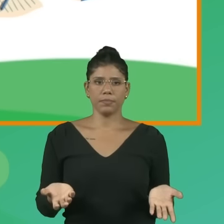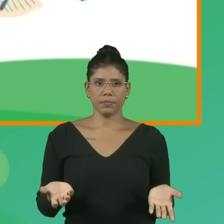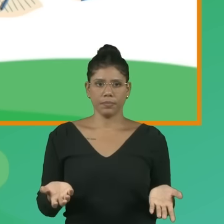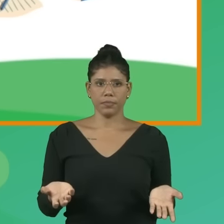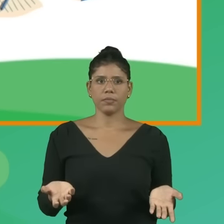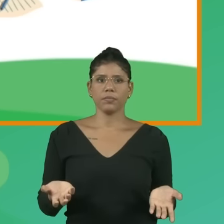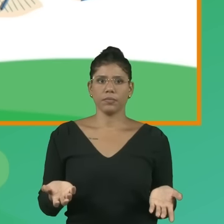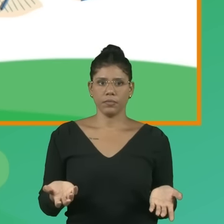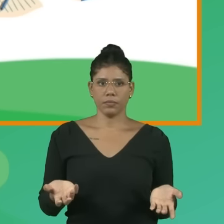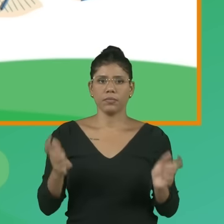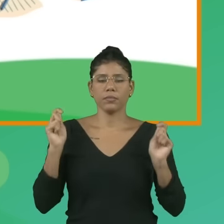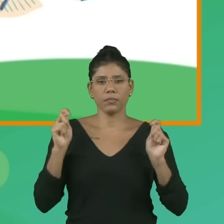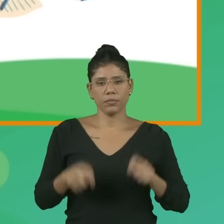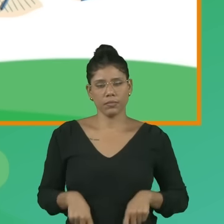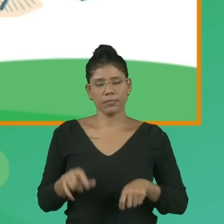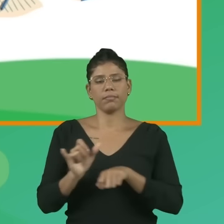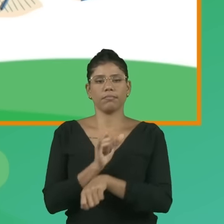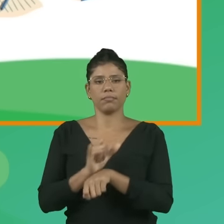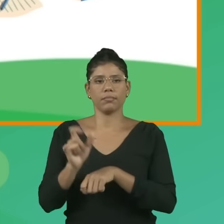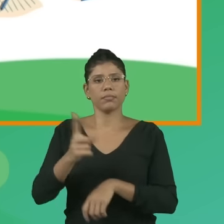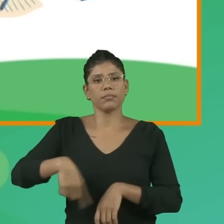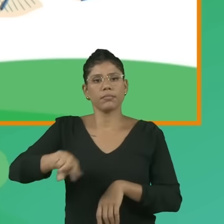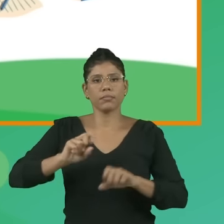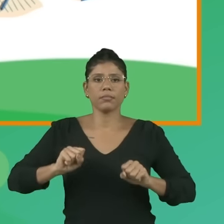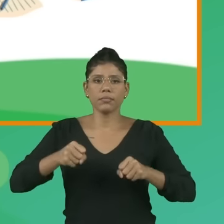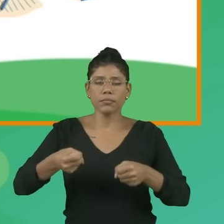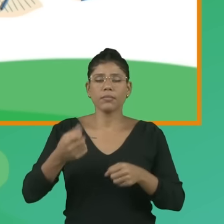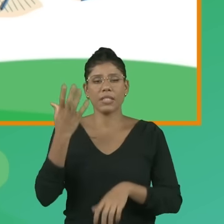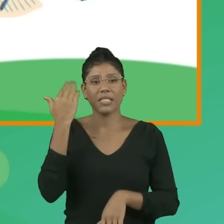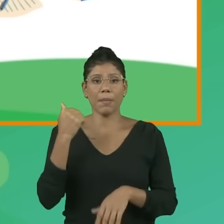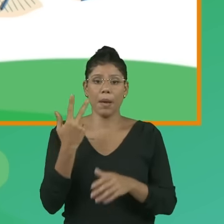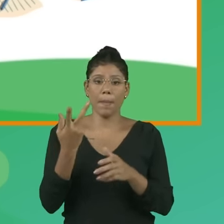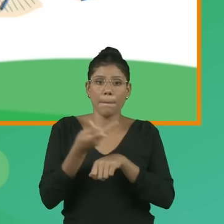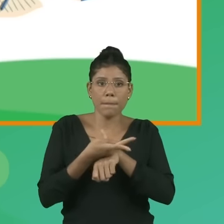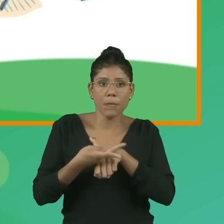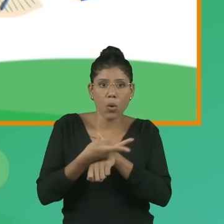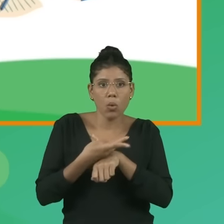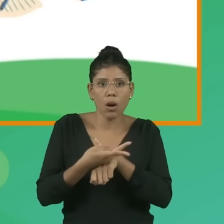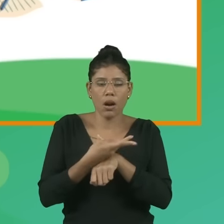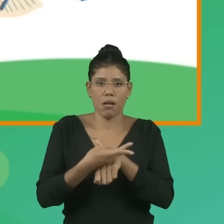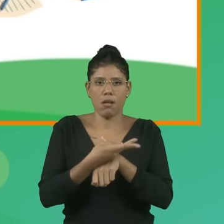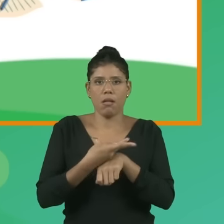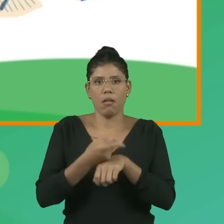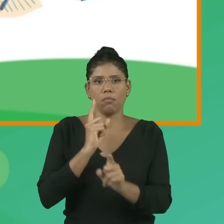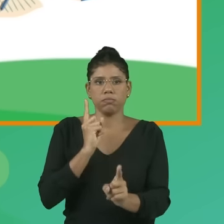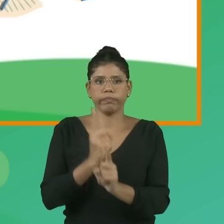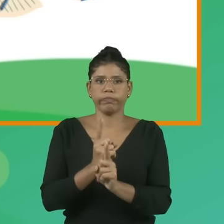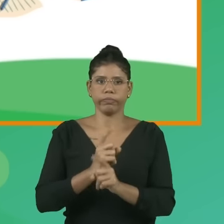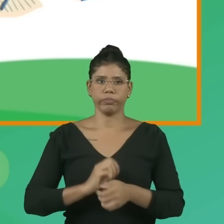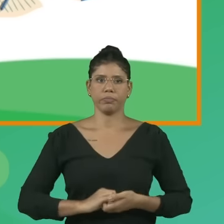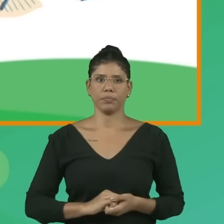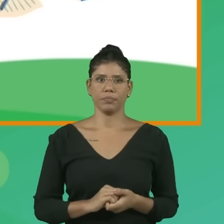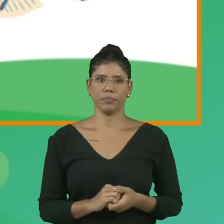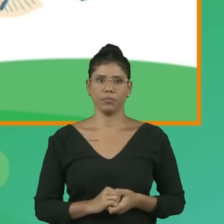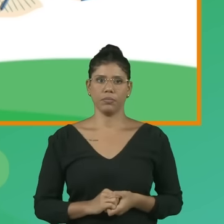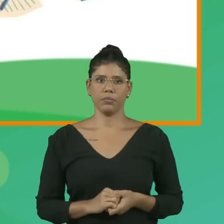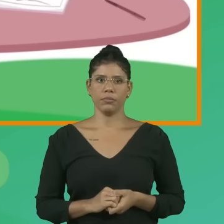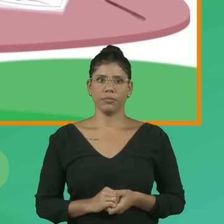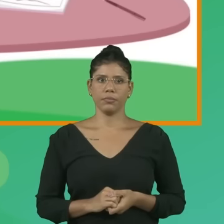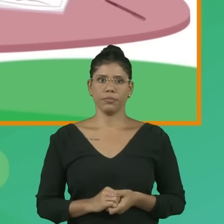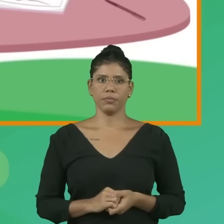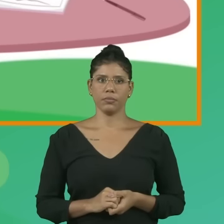desprevenido quanto a isso, é só saber procurar, saber reservar um tempo legal para poder repraticar esses exercícios e